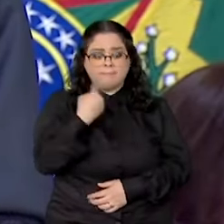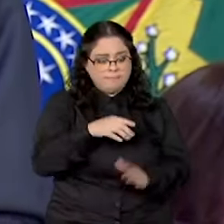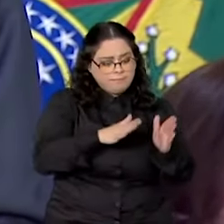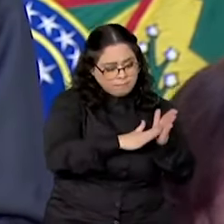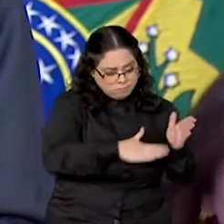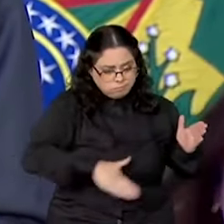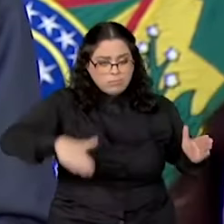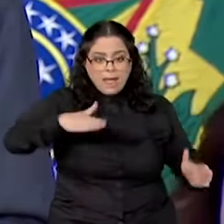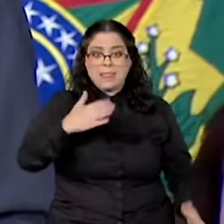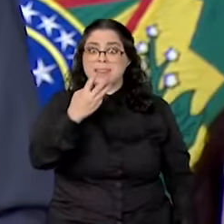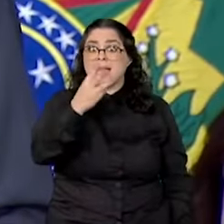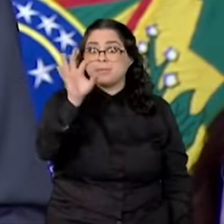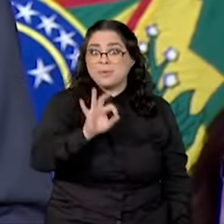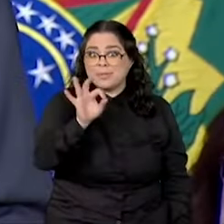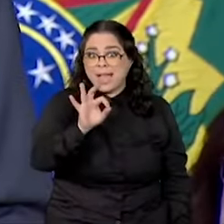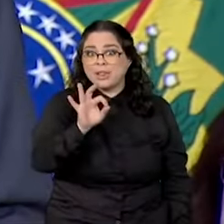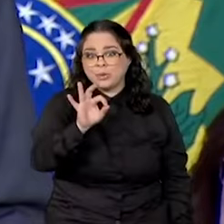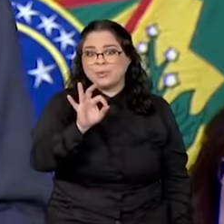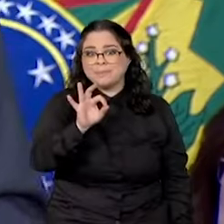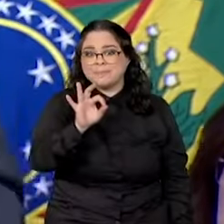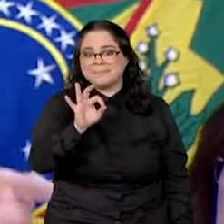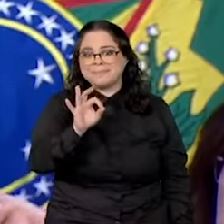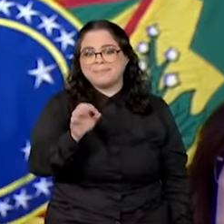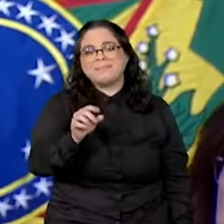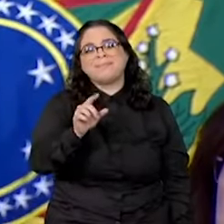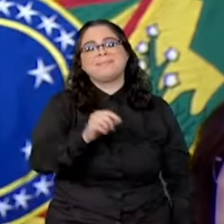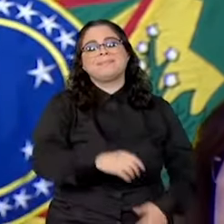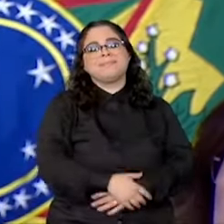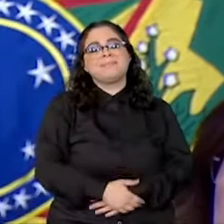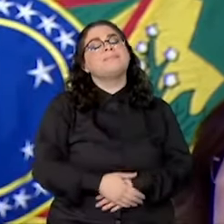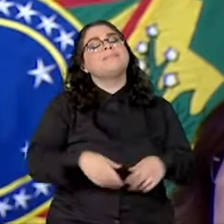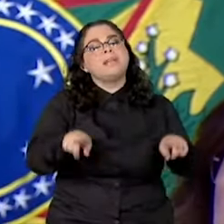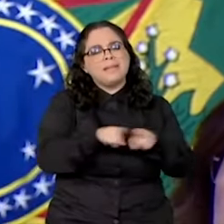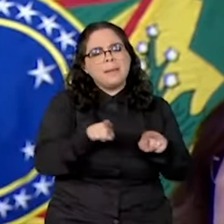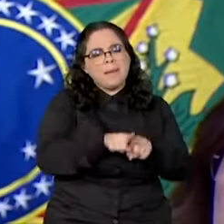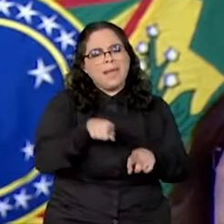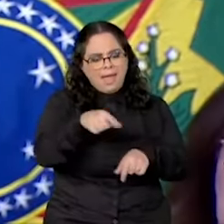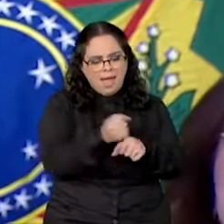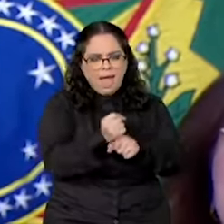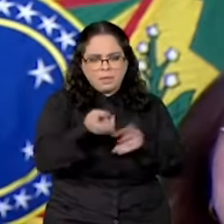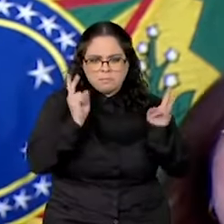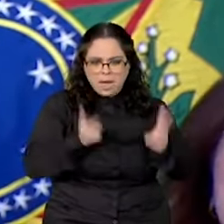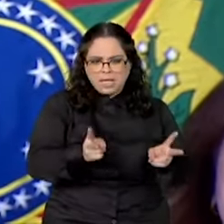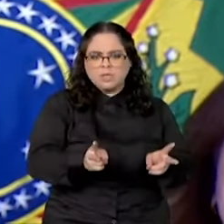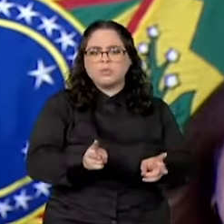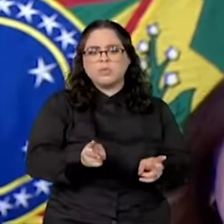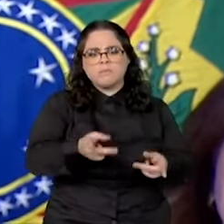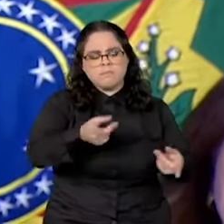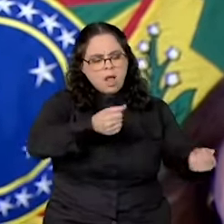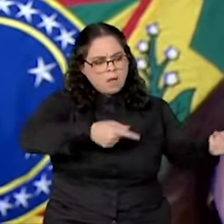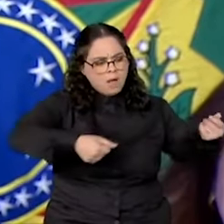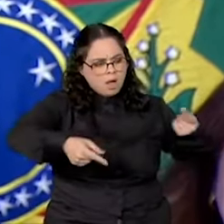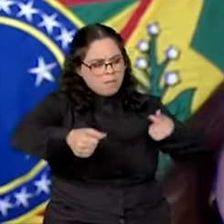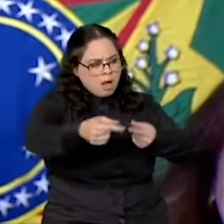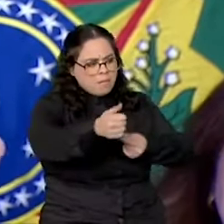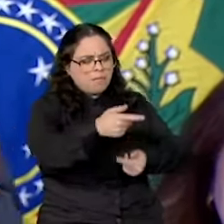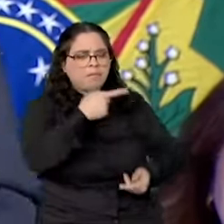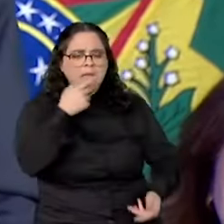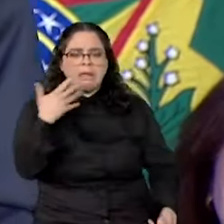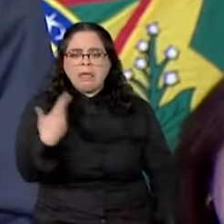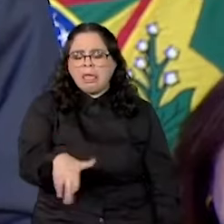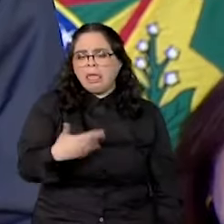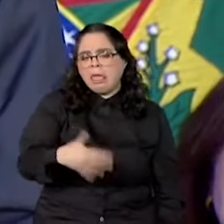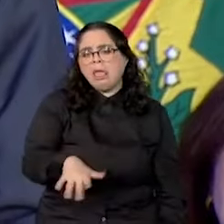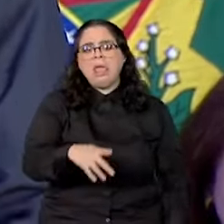quase 3% ao invés de 8%. Outra vez esse ano, o tal do mercado começou a falar, a economia